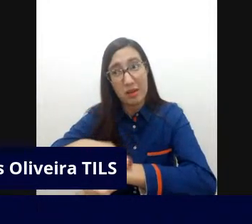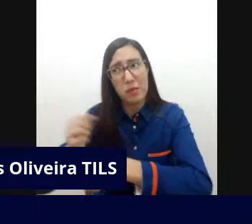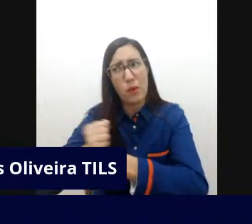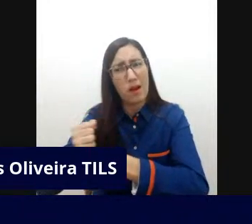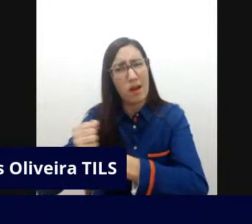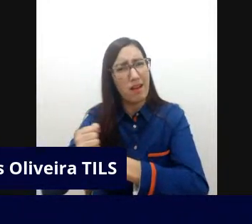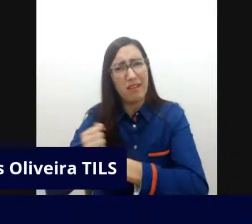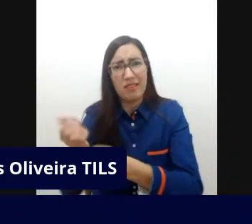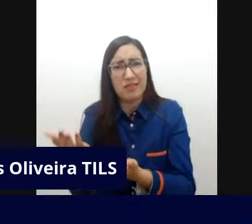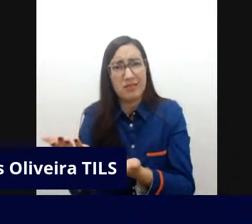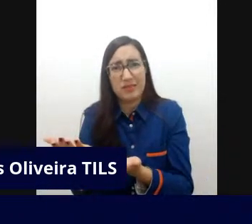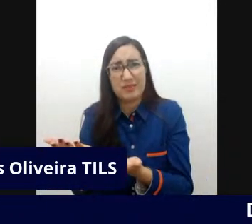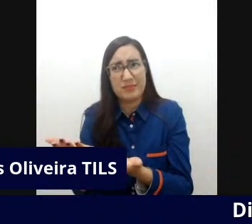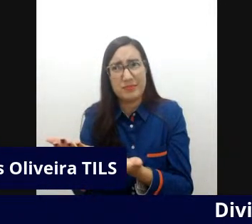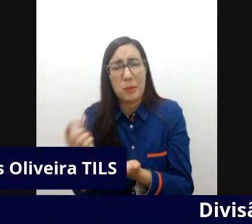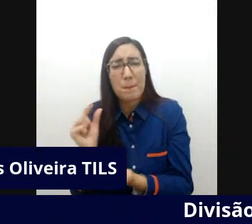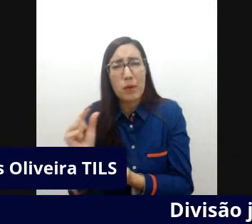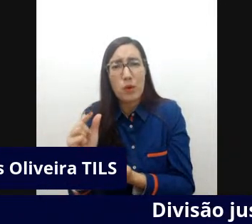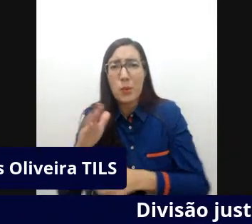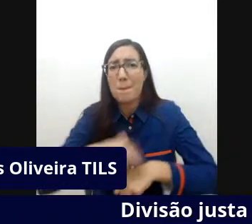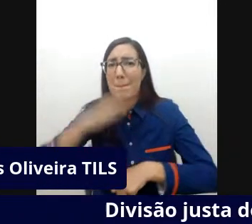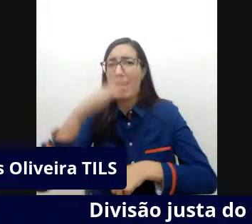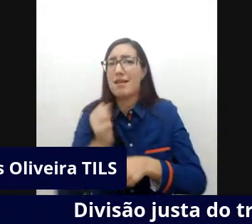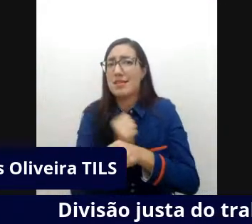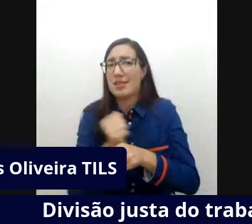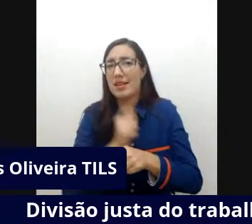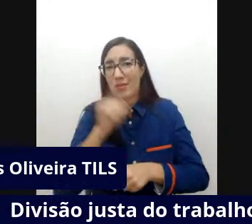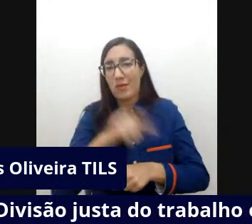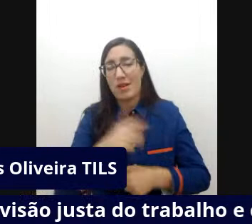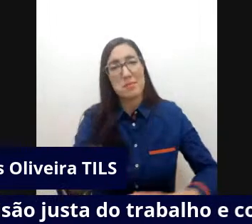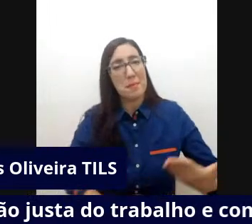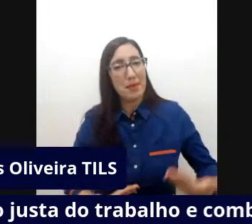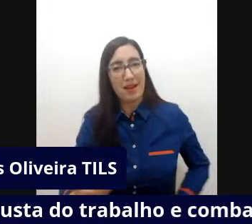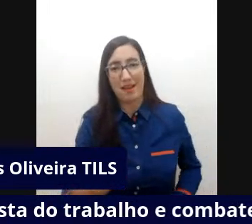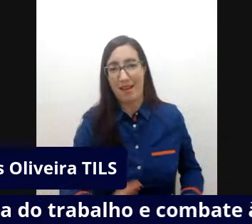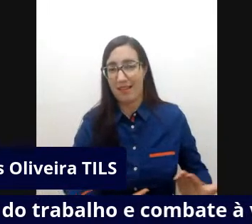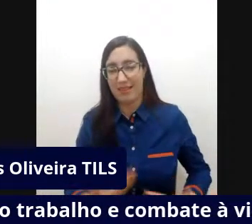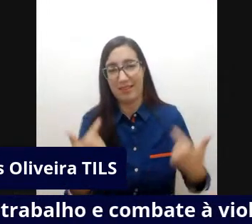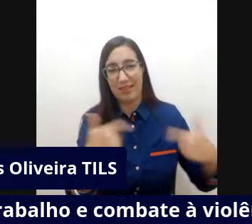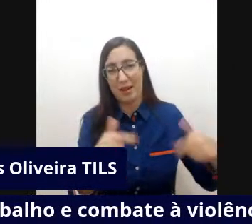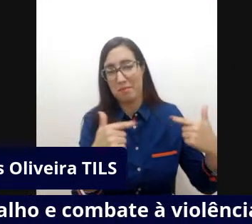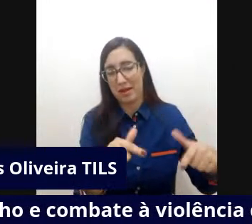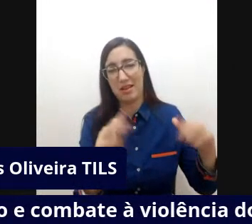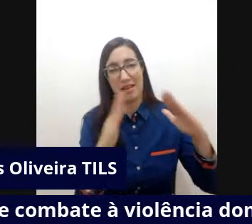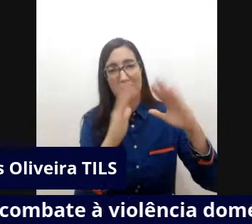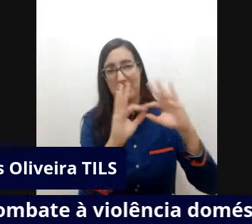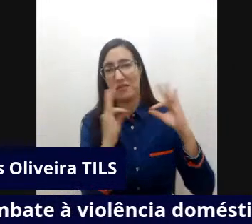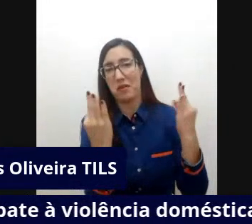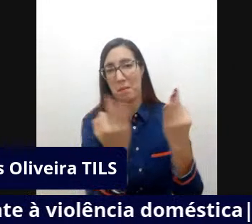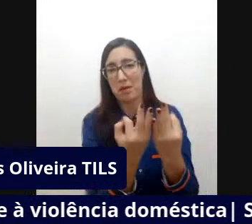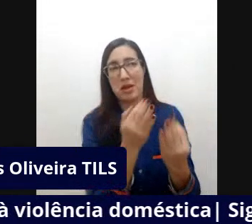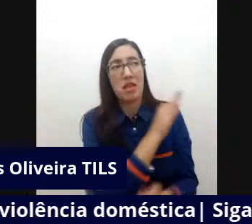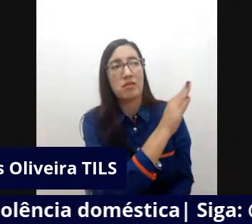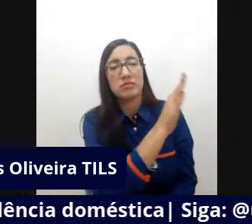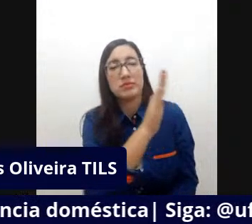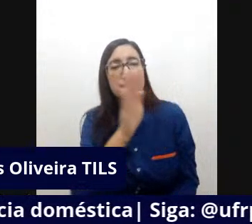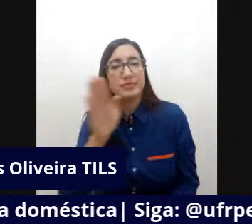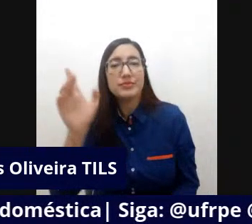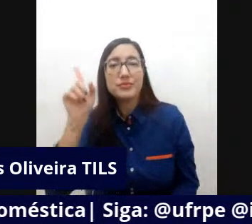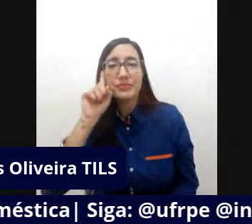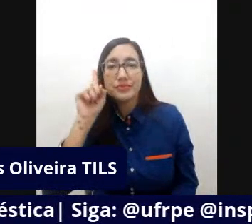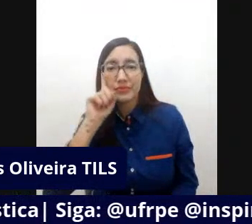a gente só conseguiu ter os nossos direitos regulamentados totalmente, né, o que temos hoje,